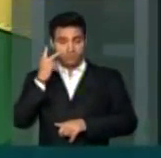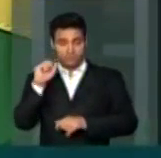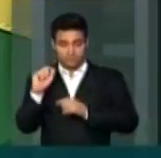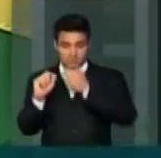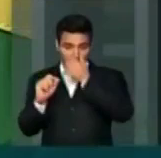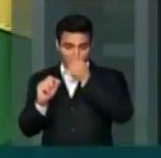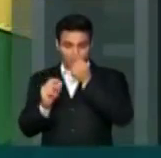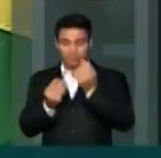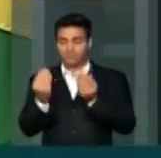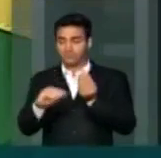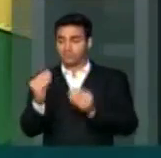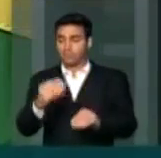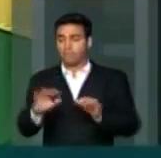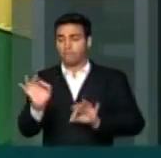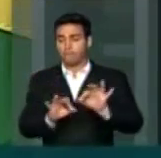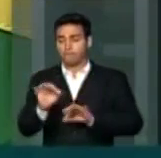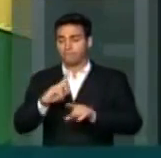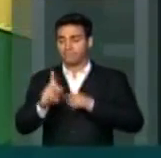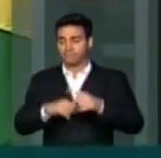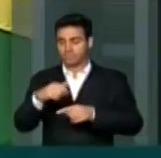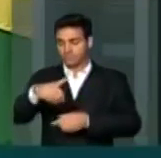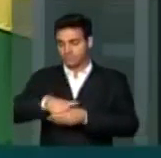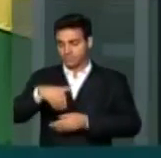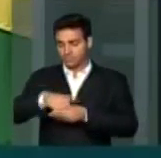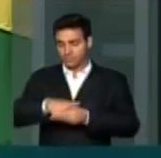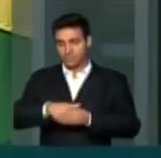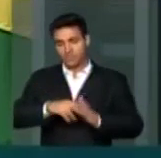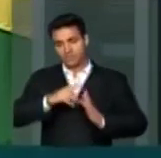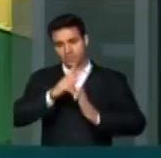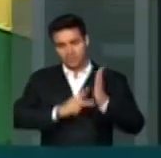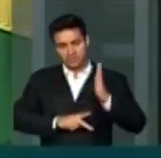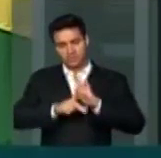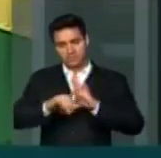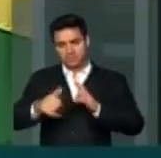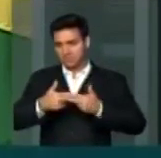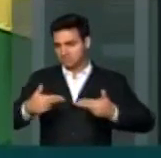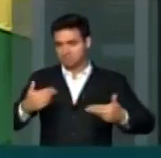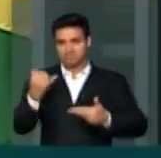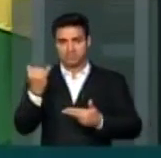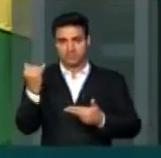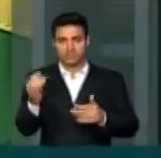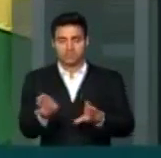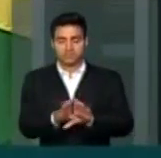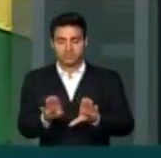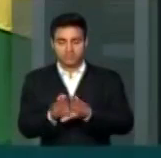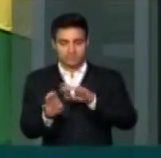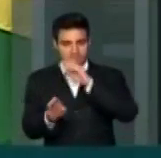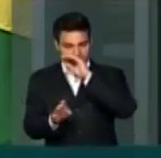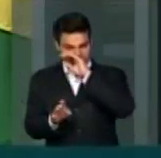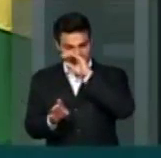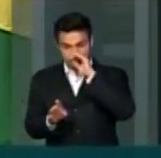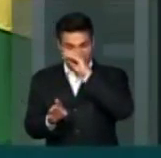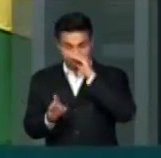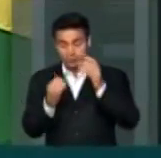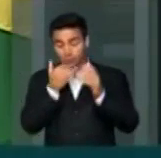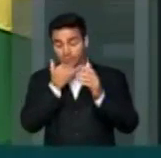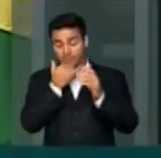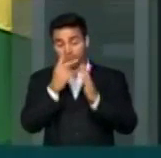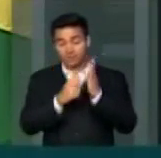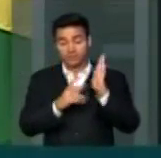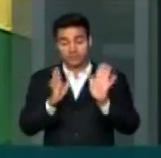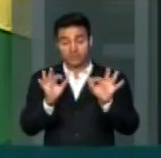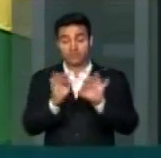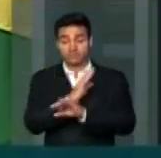sua elaboração e votação. Muitos projetos de lei importantes, muitos projetos que foram aprovados e sancionados